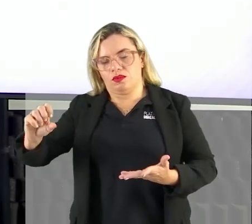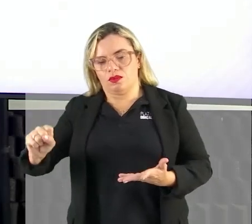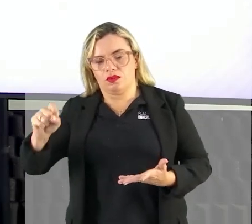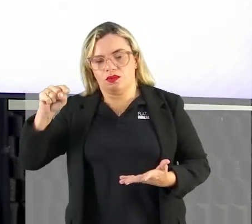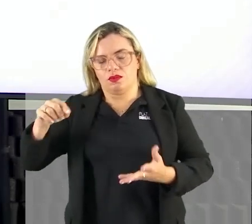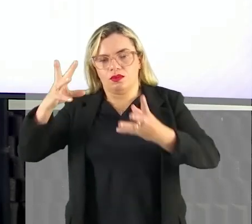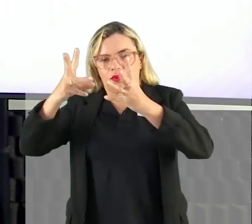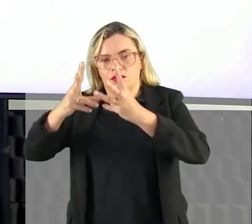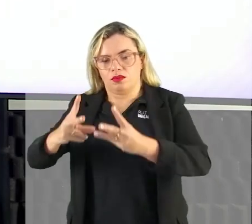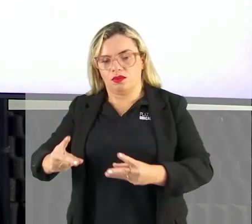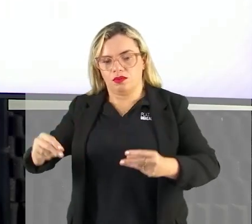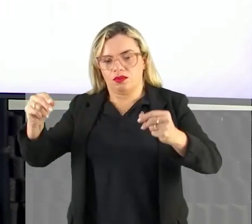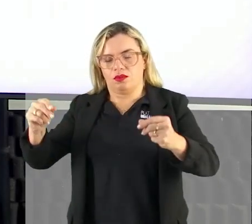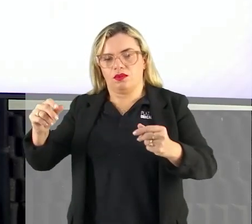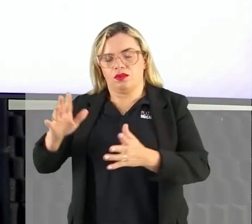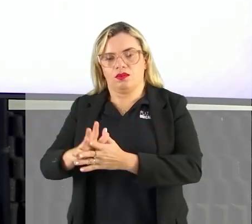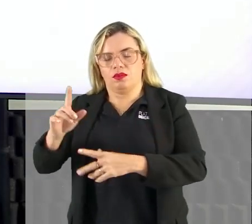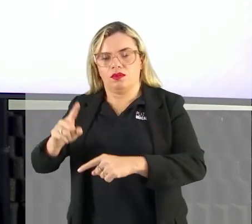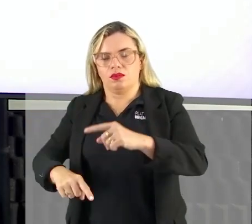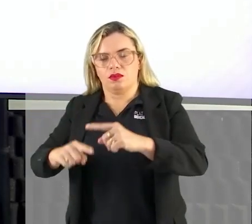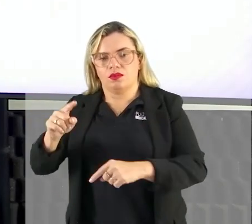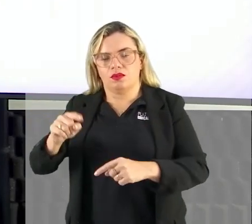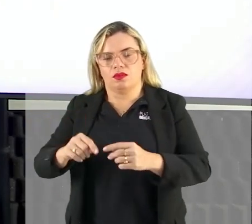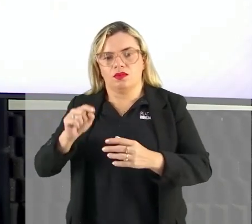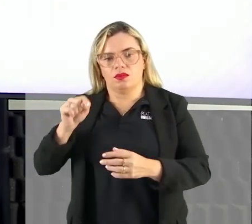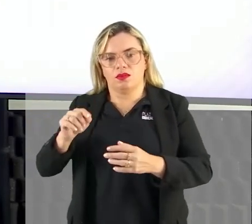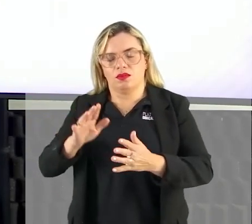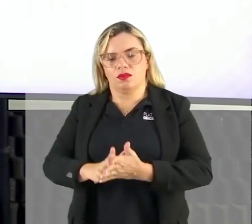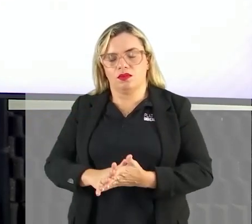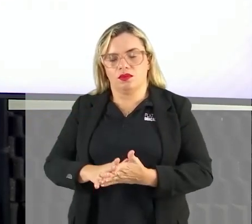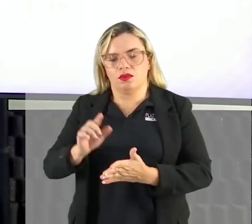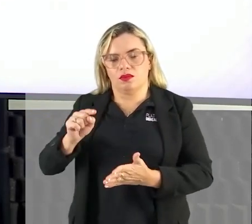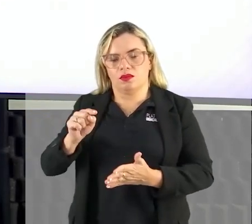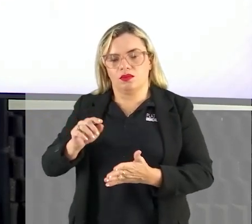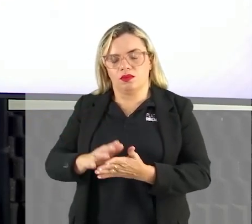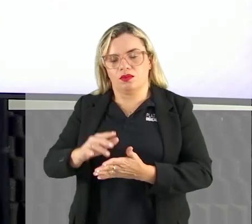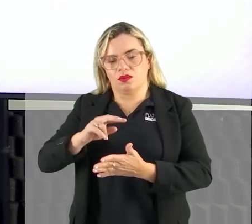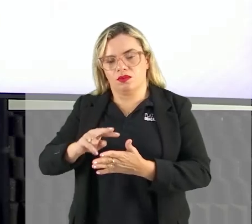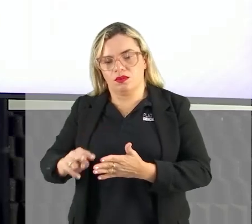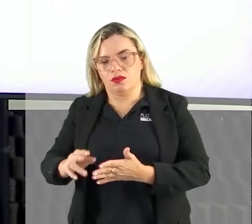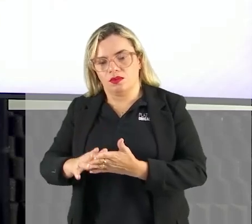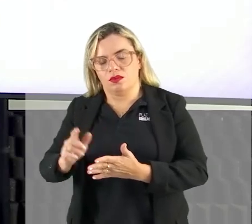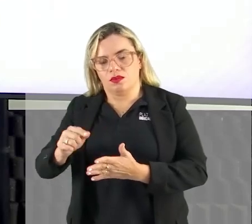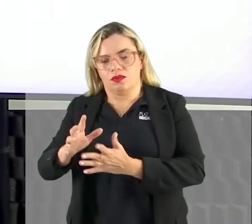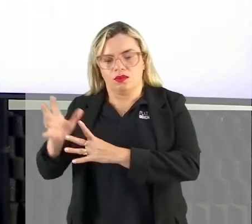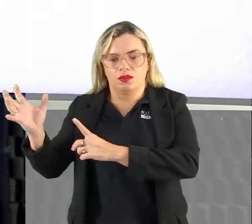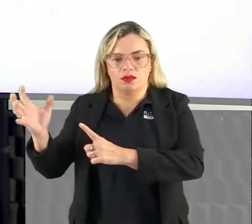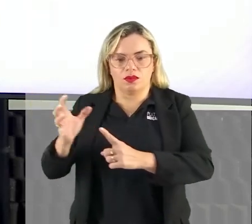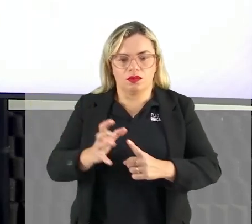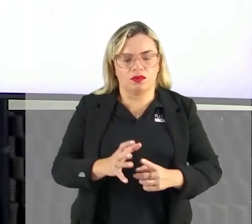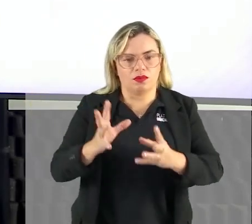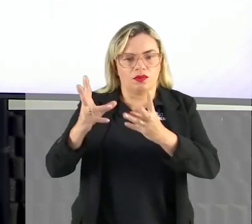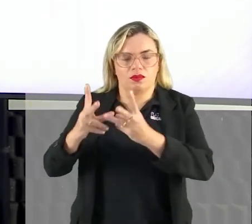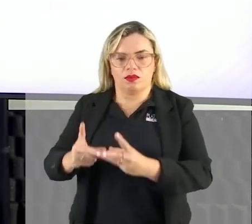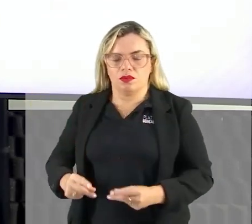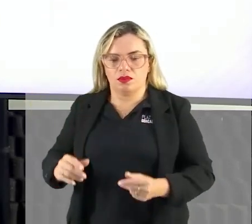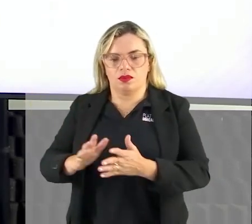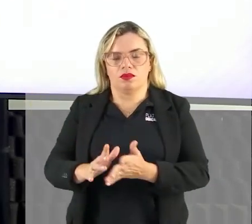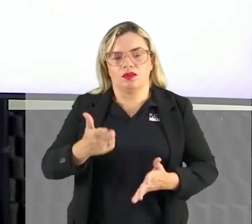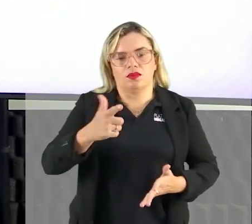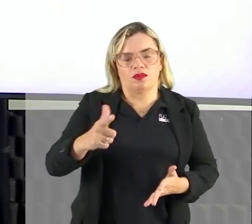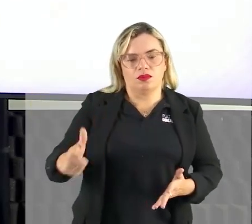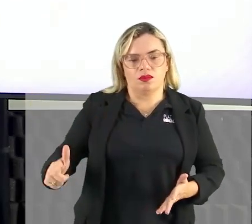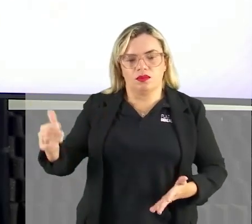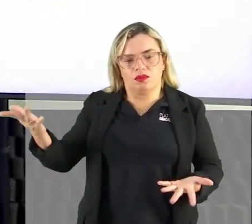são o material que esses organismos trabalham. Então, não tendo esses